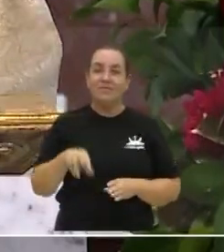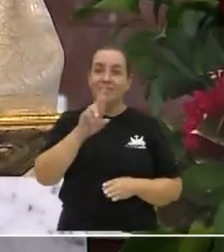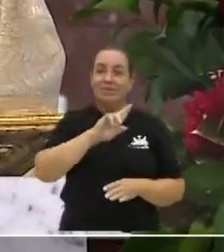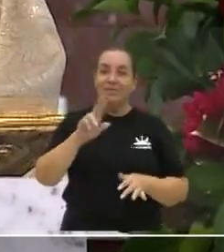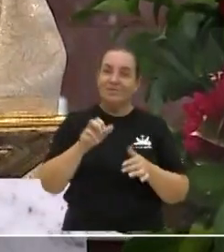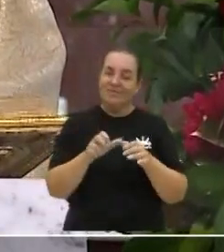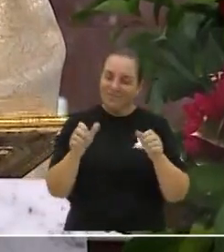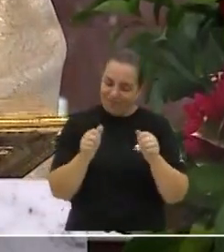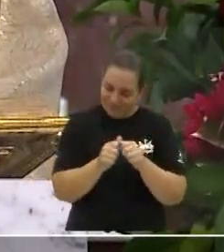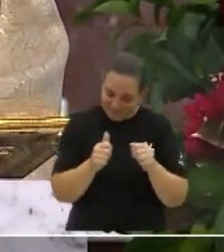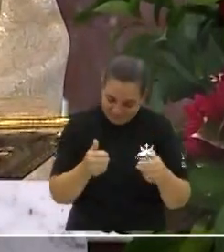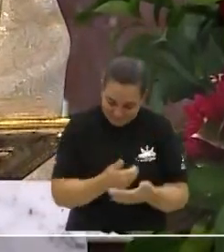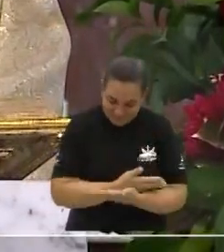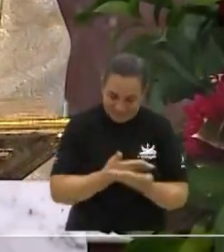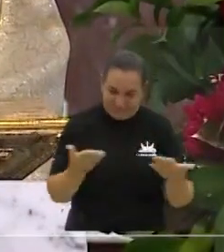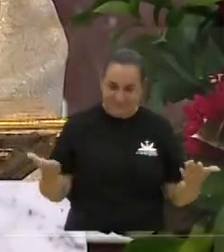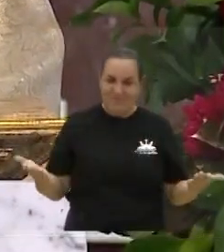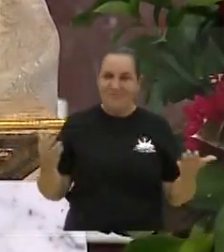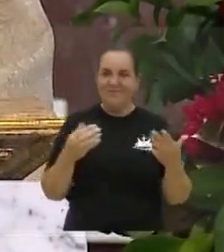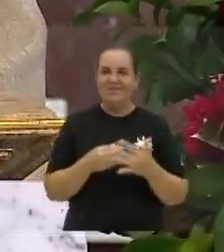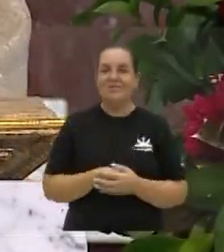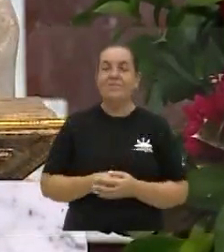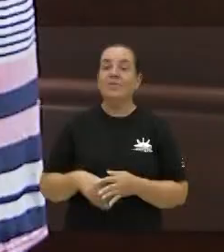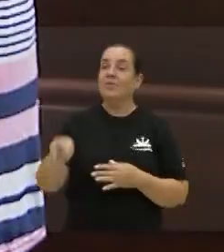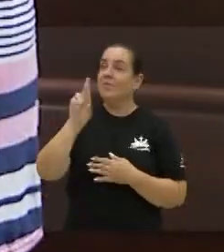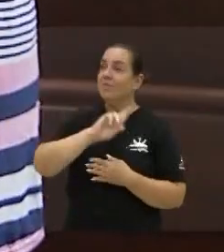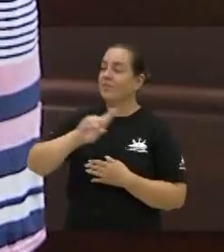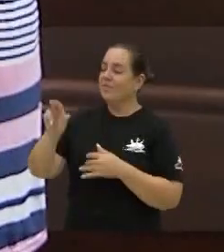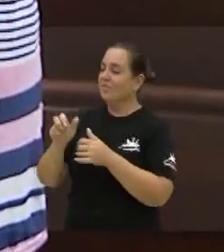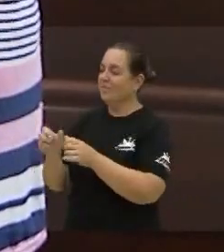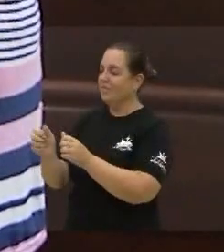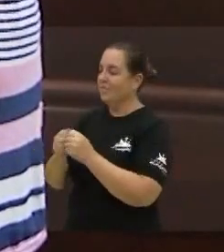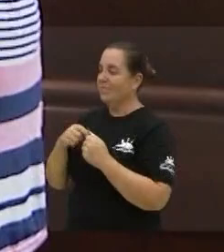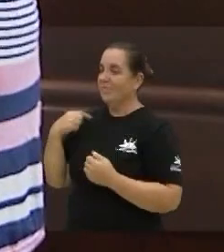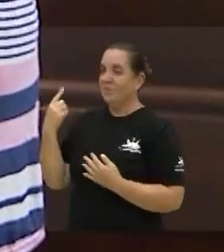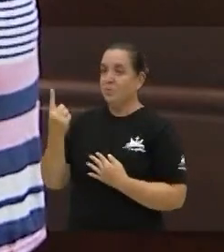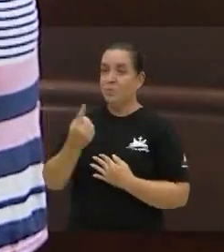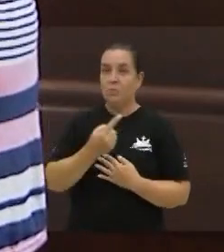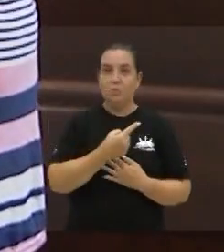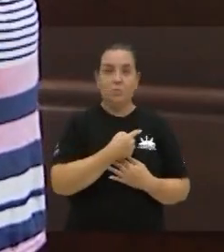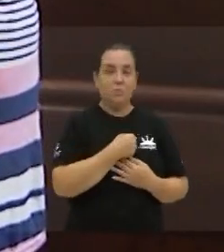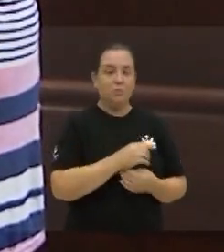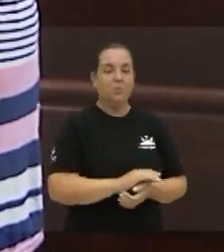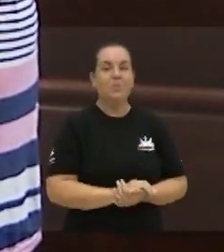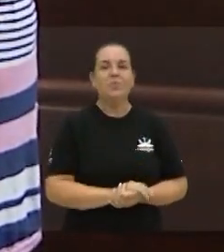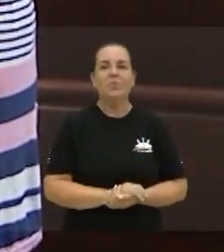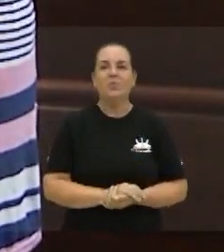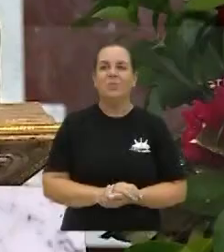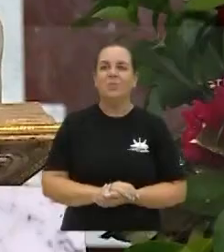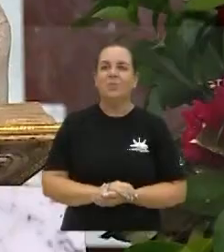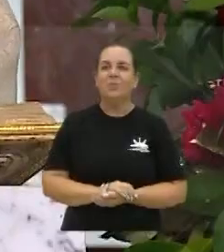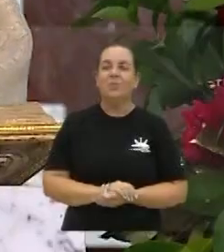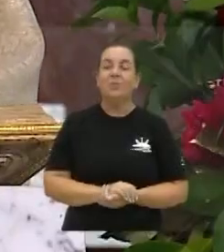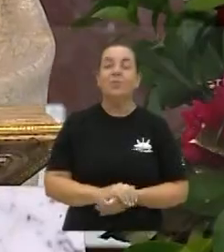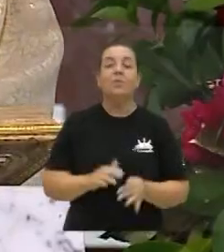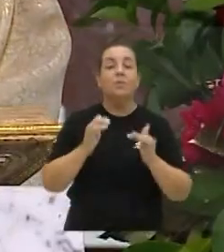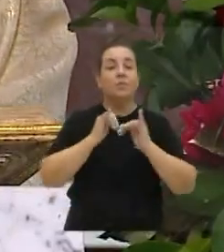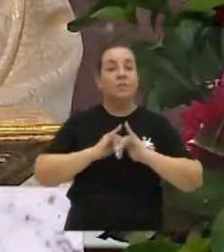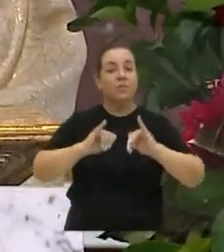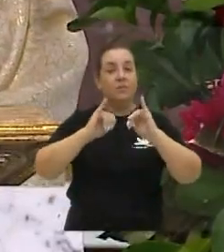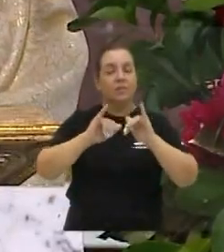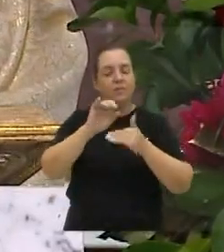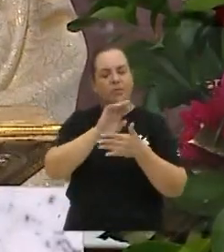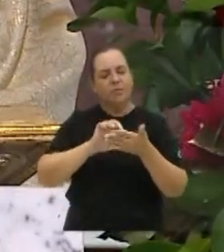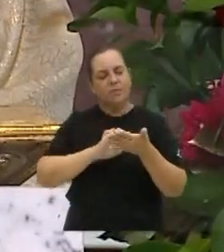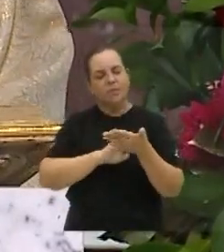O Senhor esteja convosco. Ele está no meio de nós.